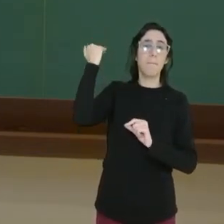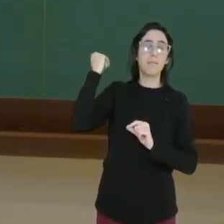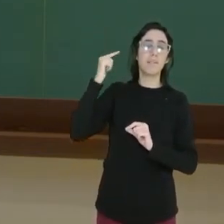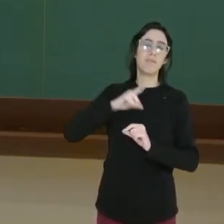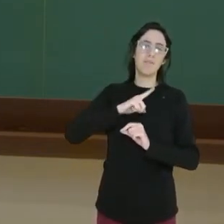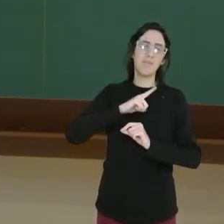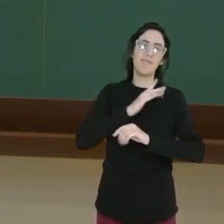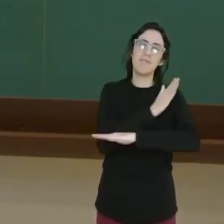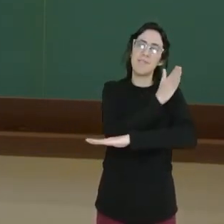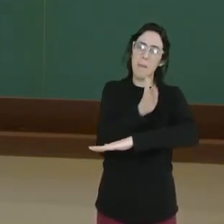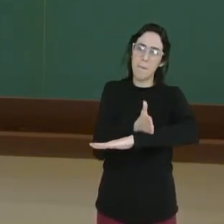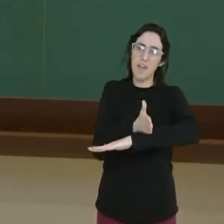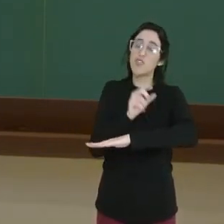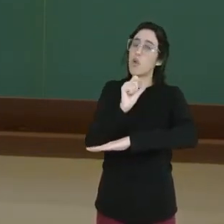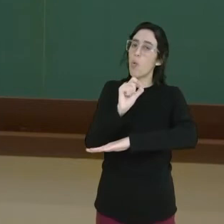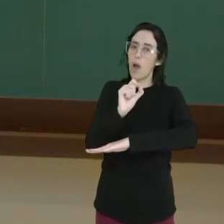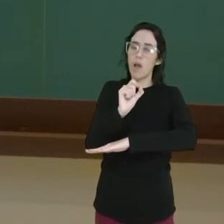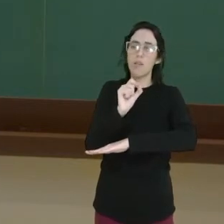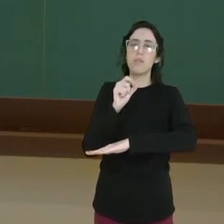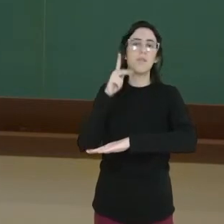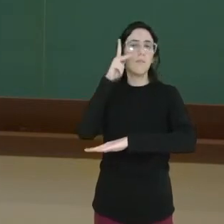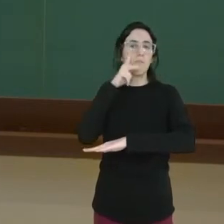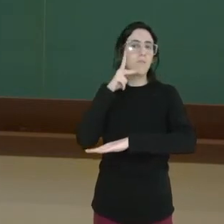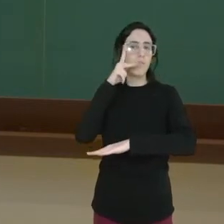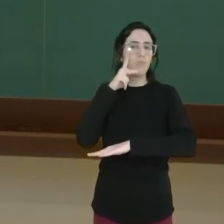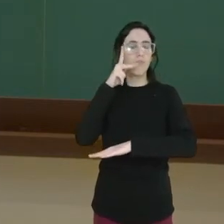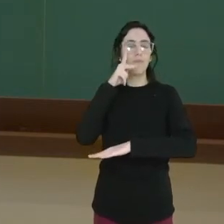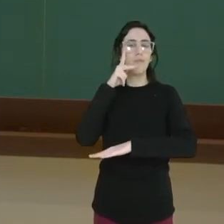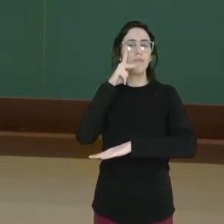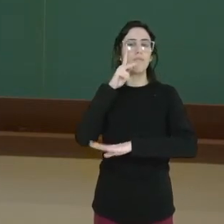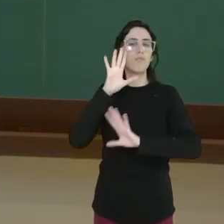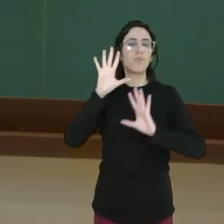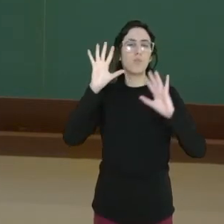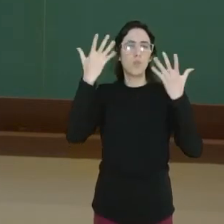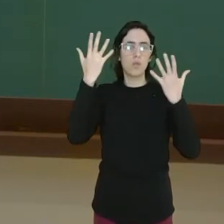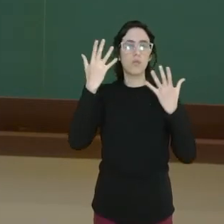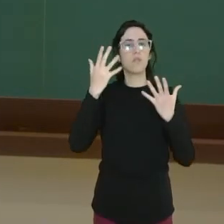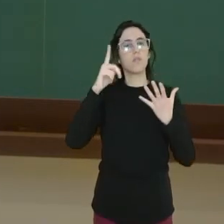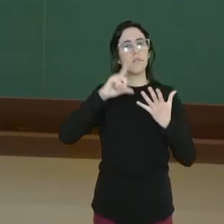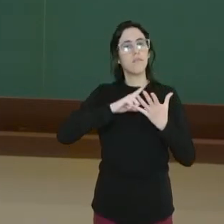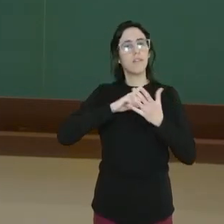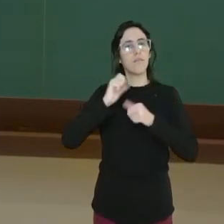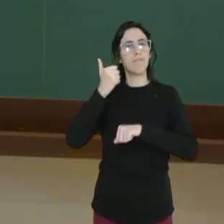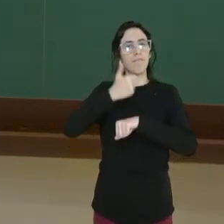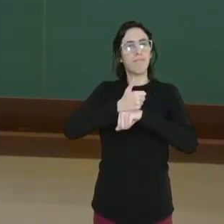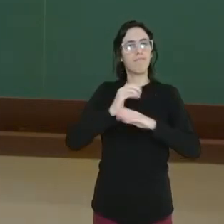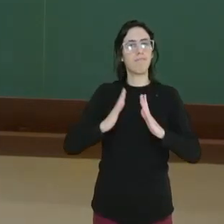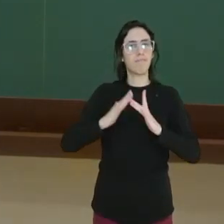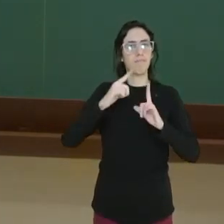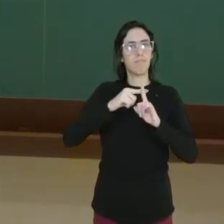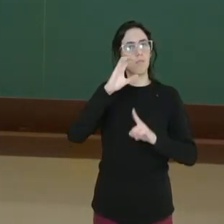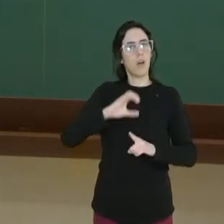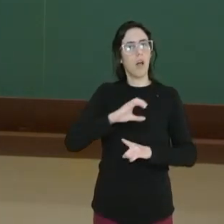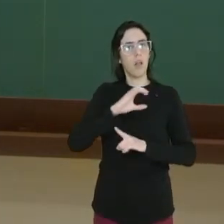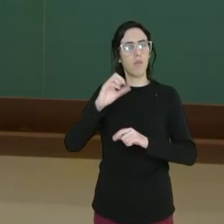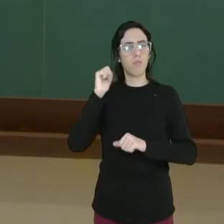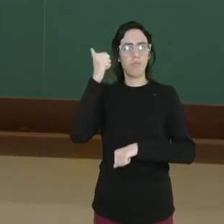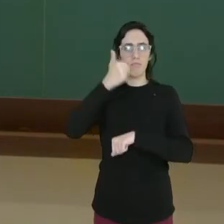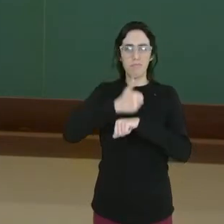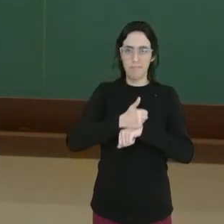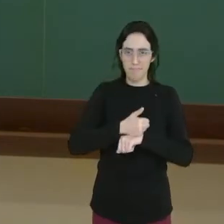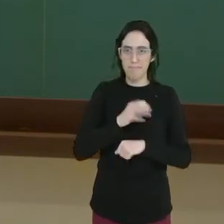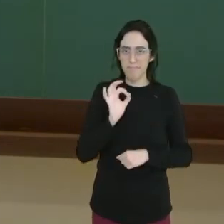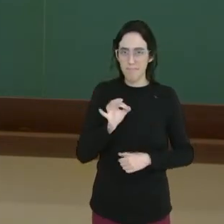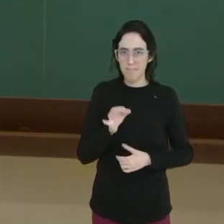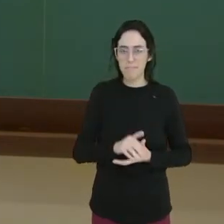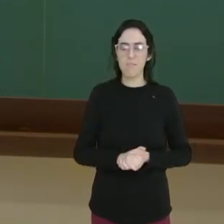Média, onde a política acabava sendo dominada também pela religião, na figura aí da Igreja